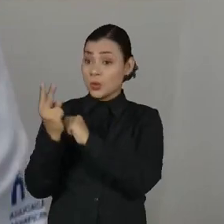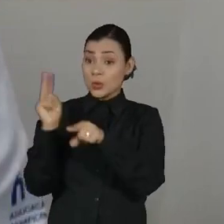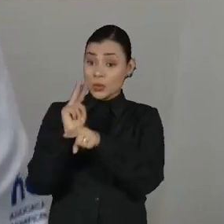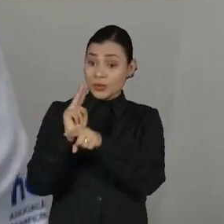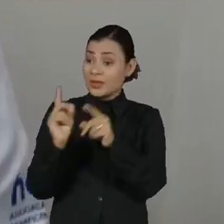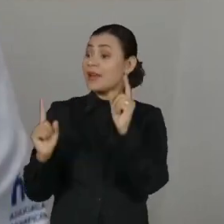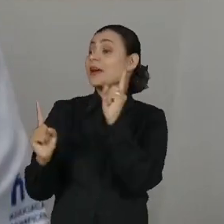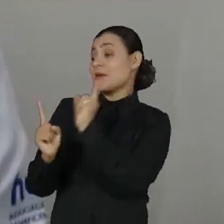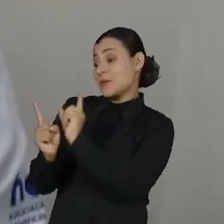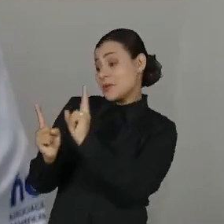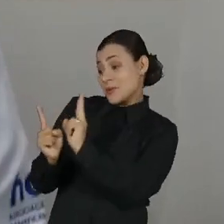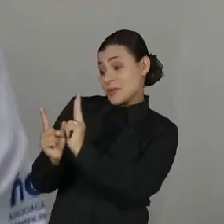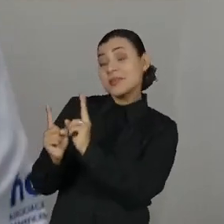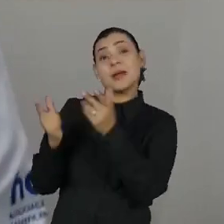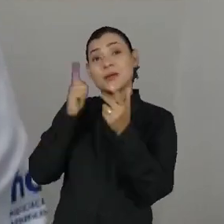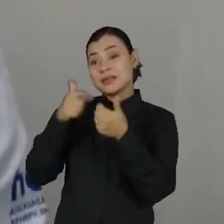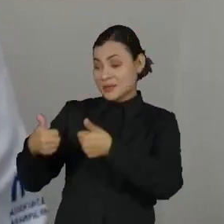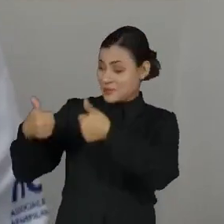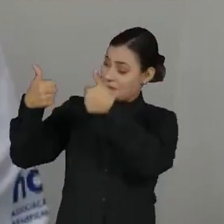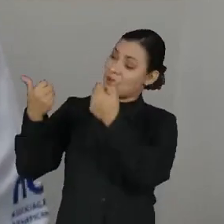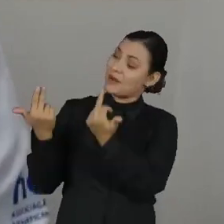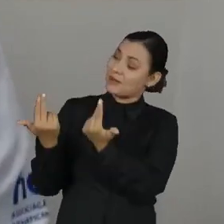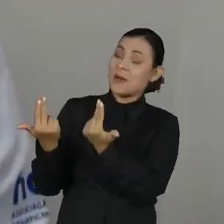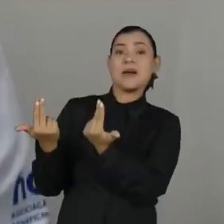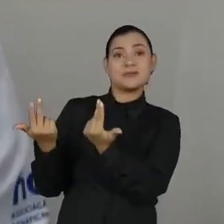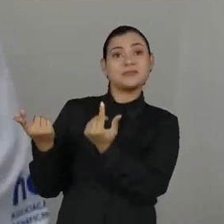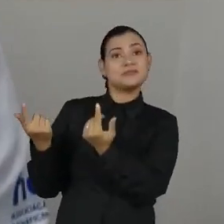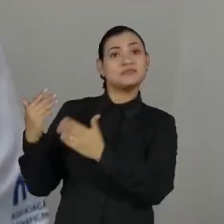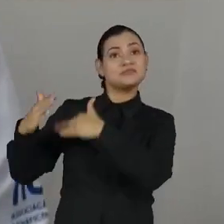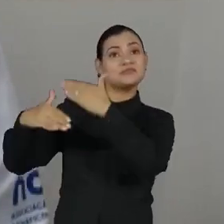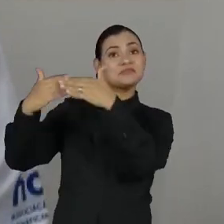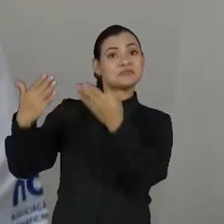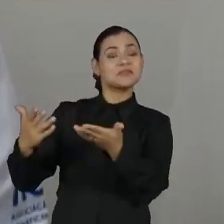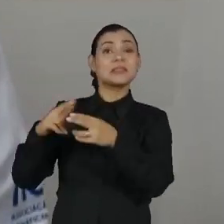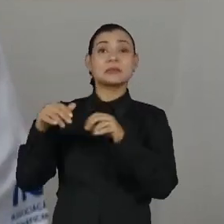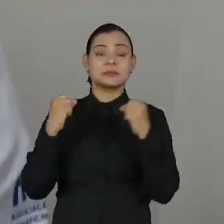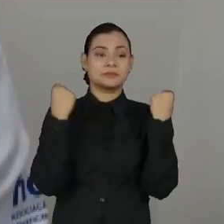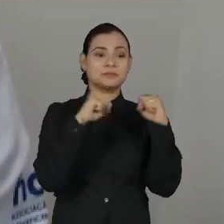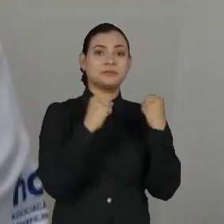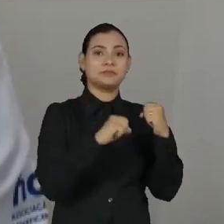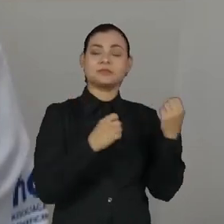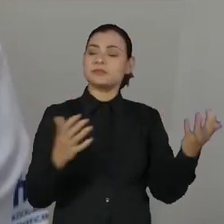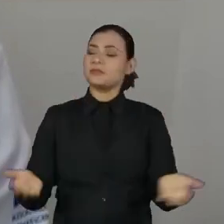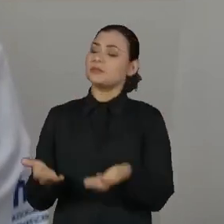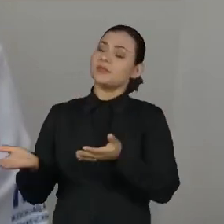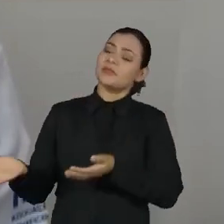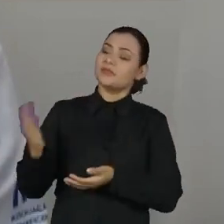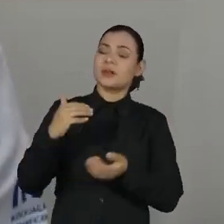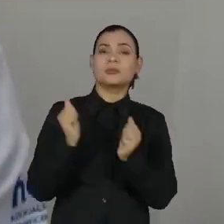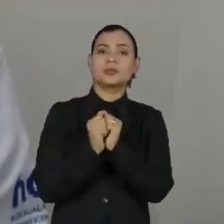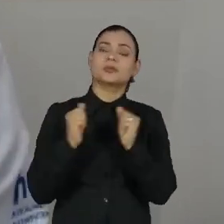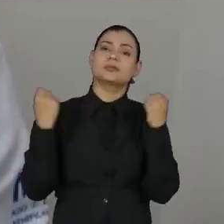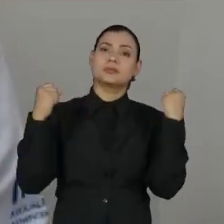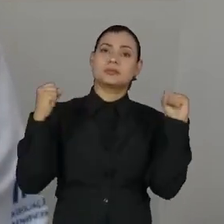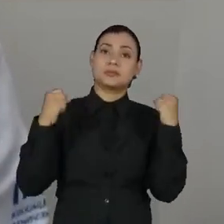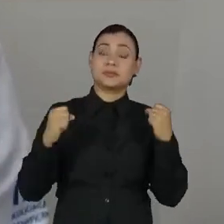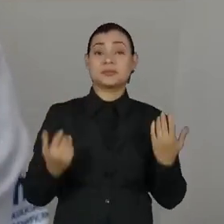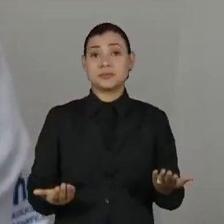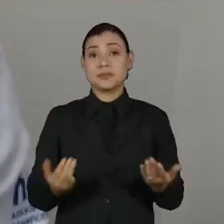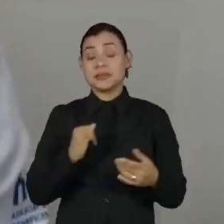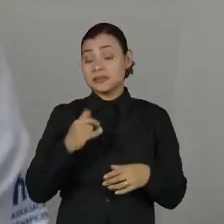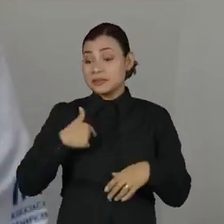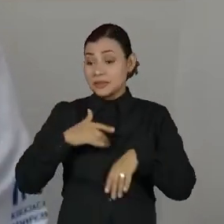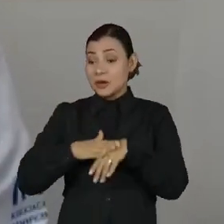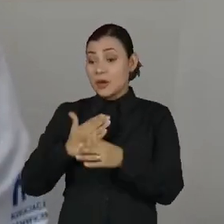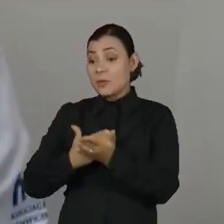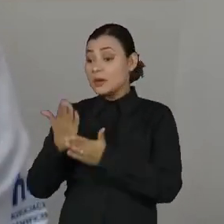eles conseguem melhorar juntos, né? Então, se um começa a fazer exercício físico, ele vai estimular o outro a fazer exercício físico. Se um começa a